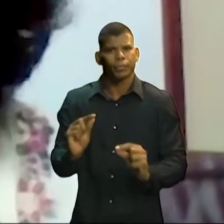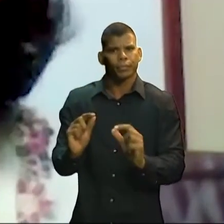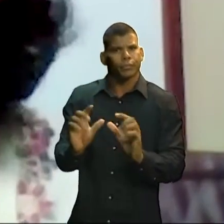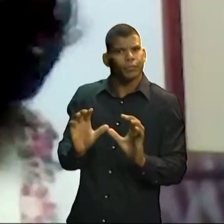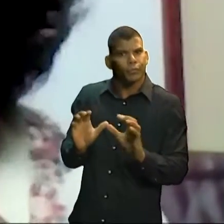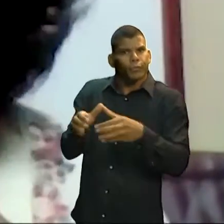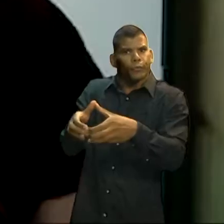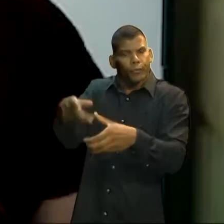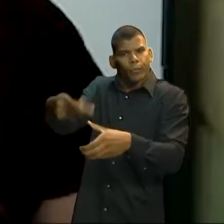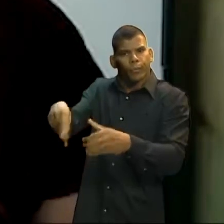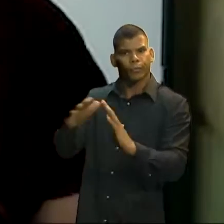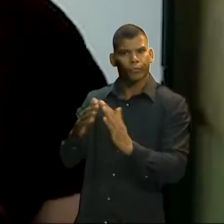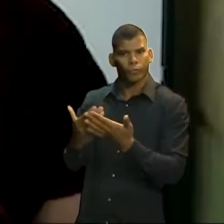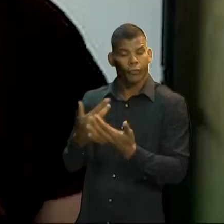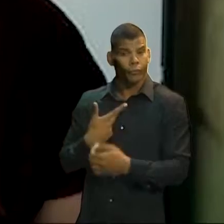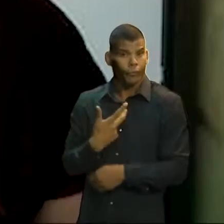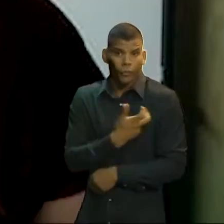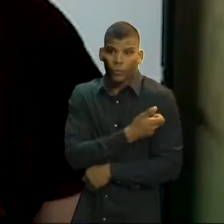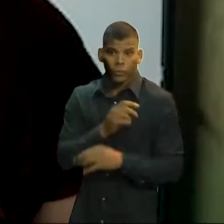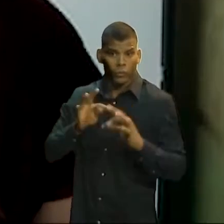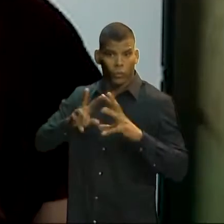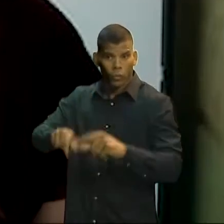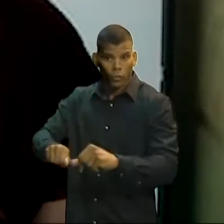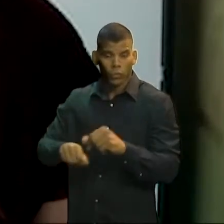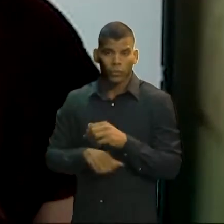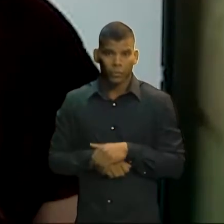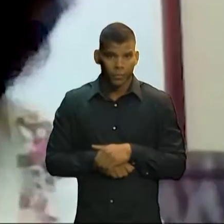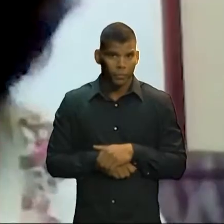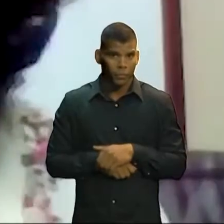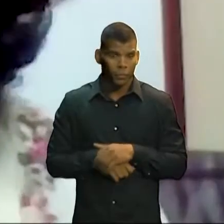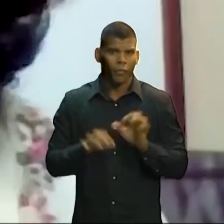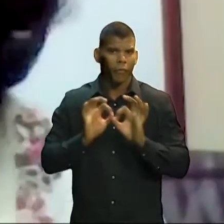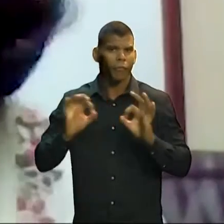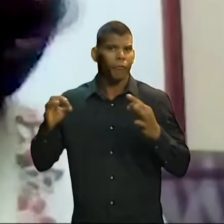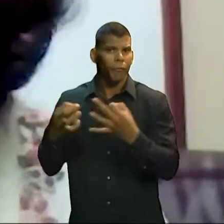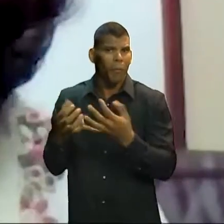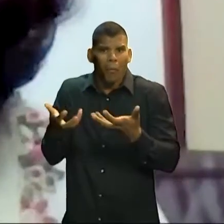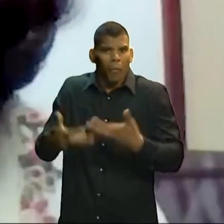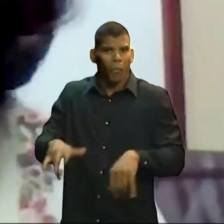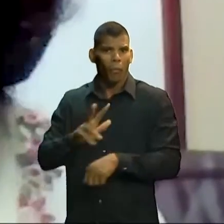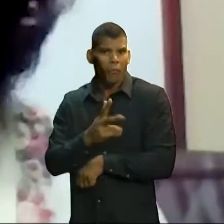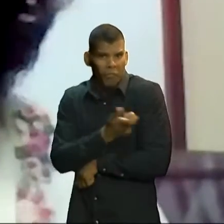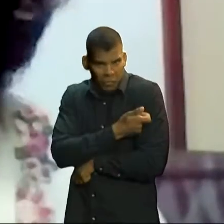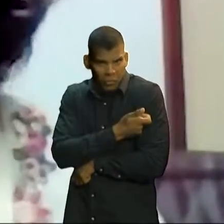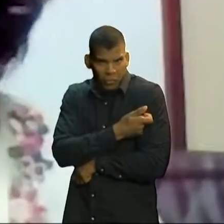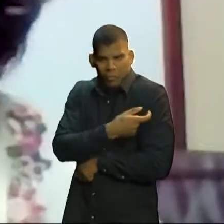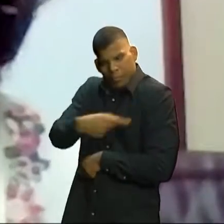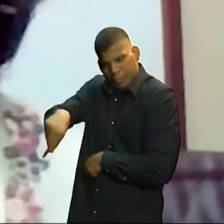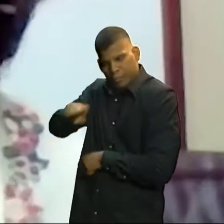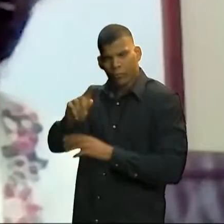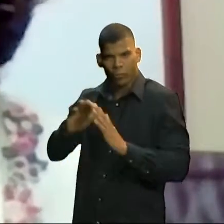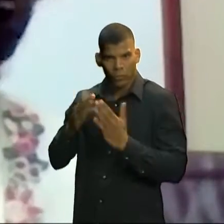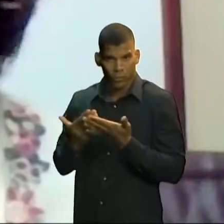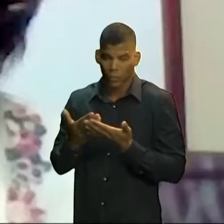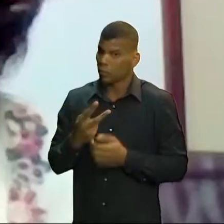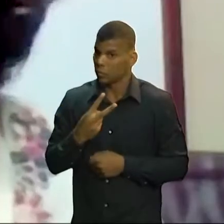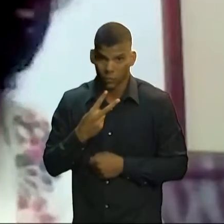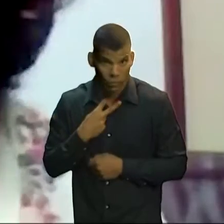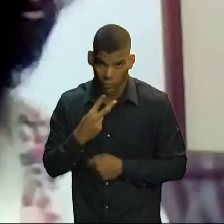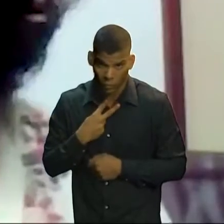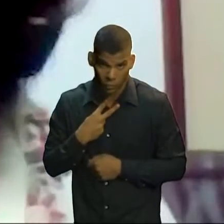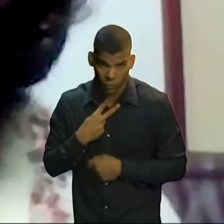uma família entende que seu filho não deve ser vacinado, então ela não deve levar seu filho para a escola. A escola deve